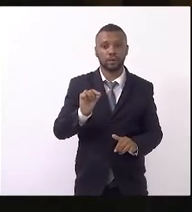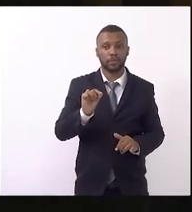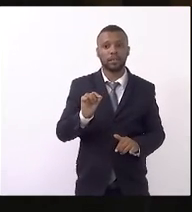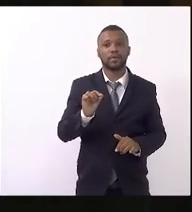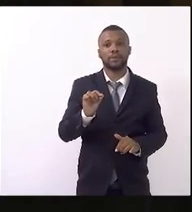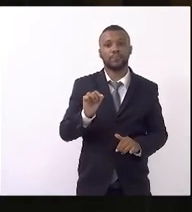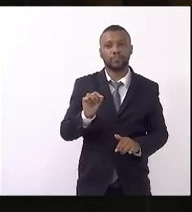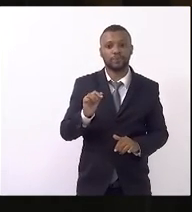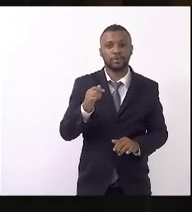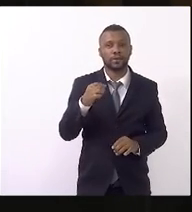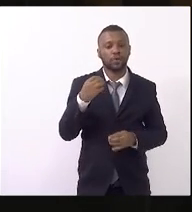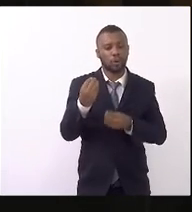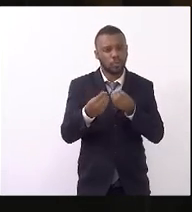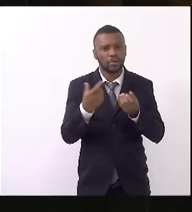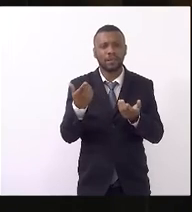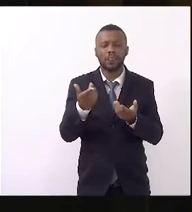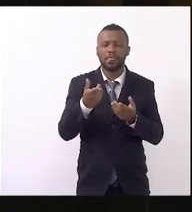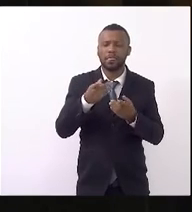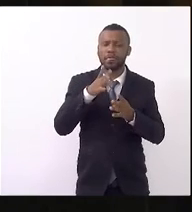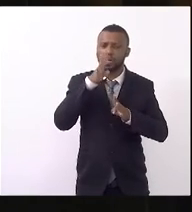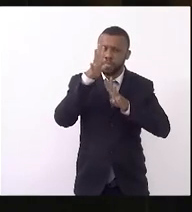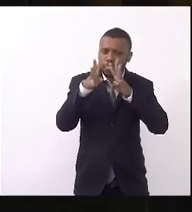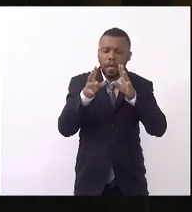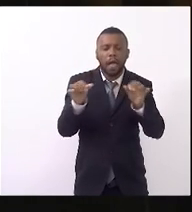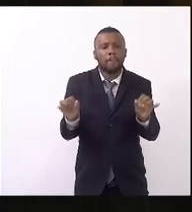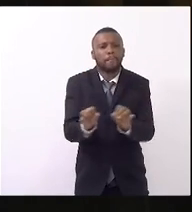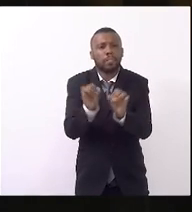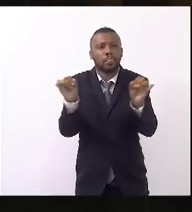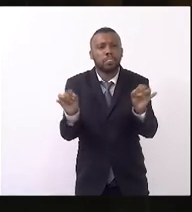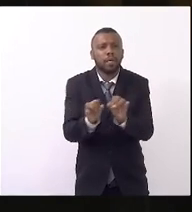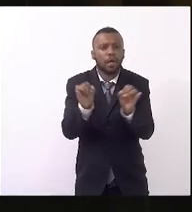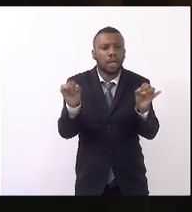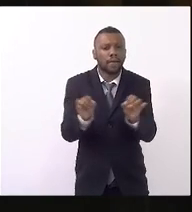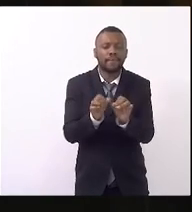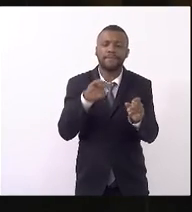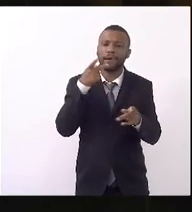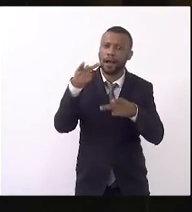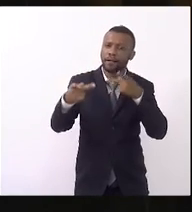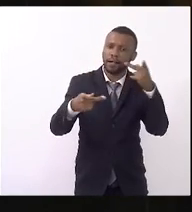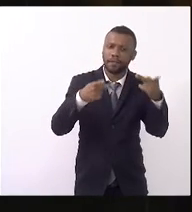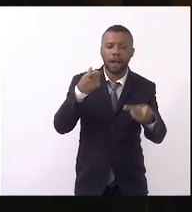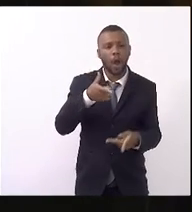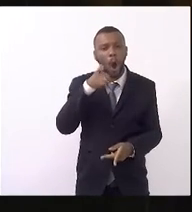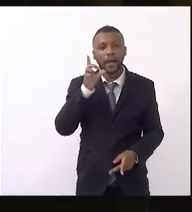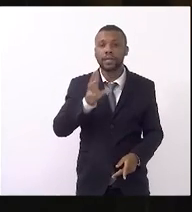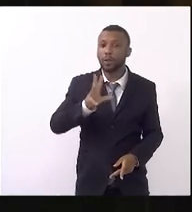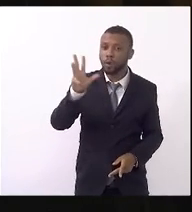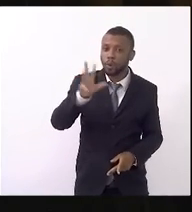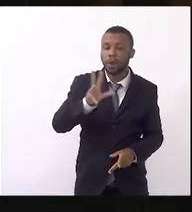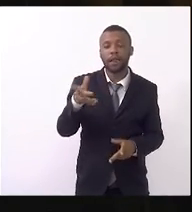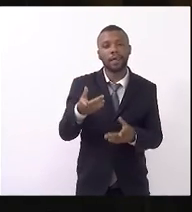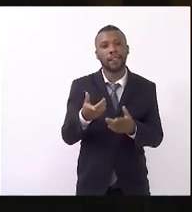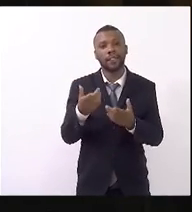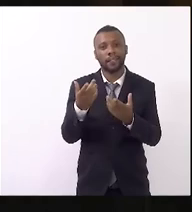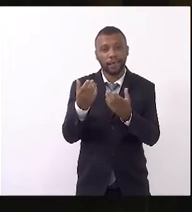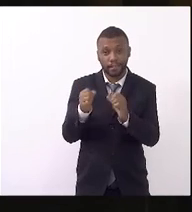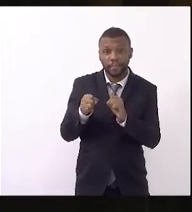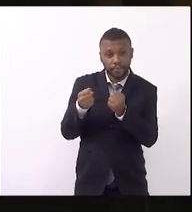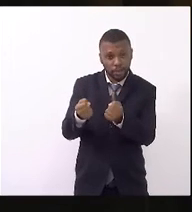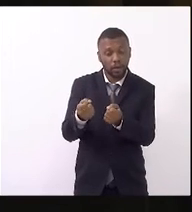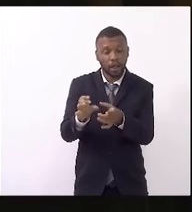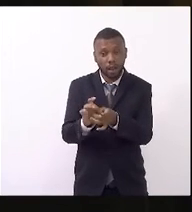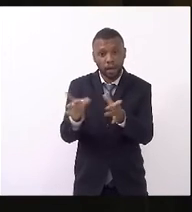como se não bastasse todas as baboseiras que ele vem falando, ontem Lula defendeu a legalização do aborto,